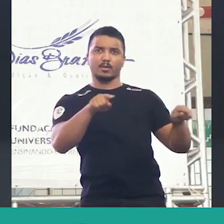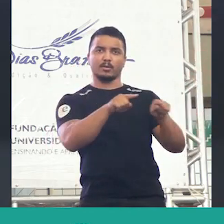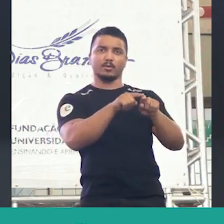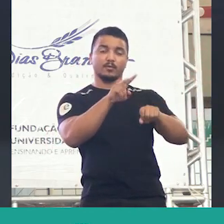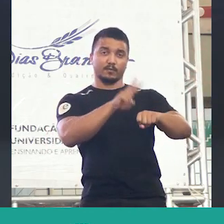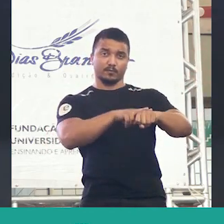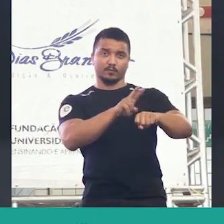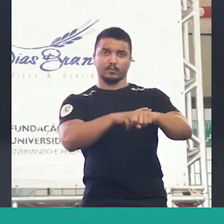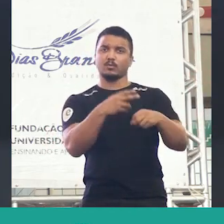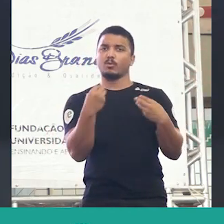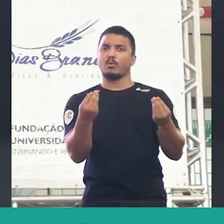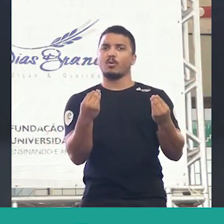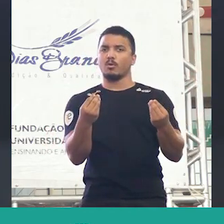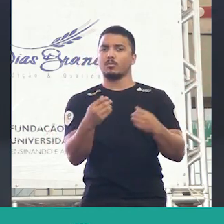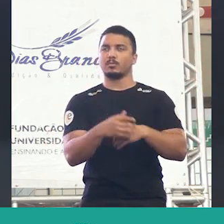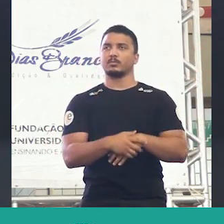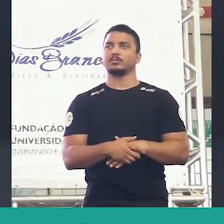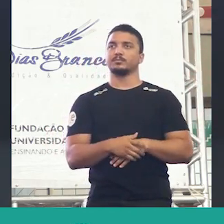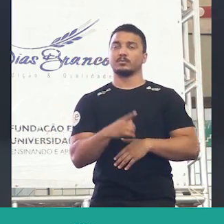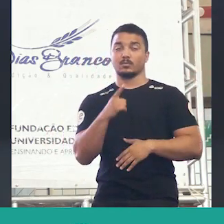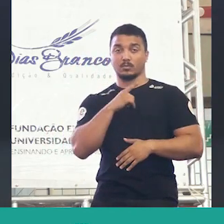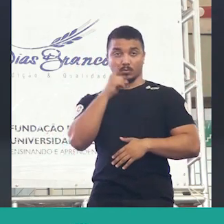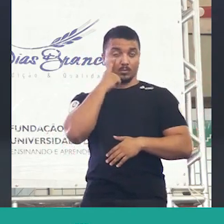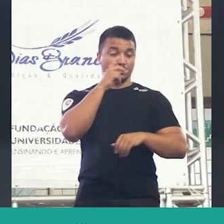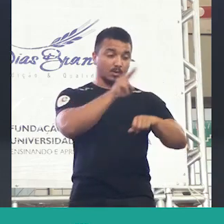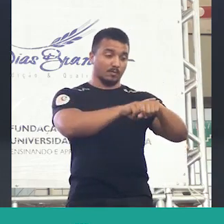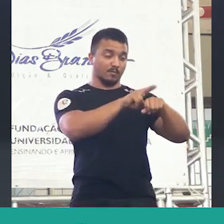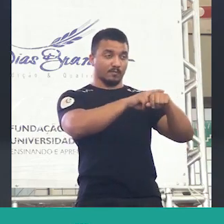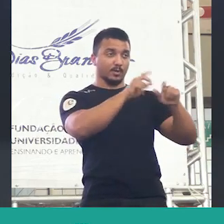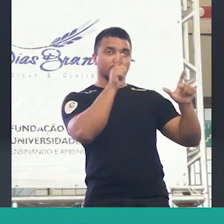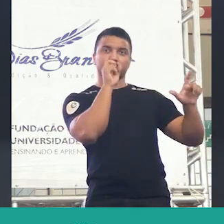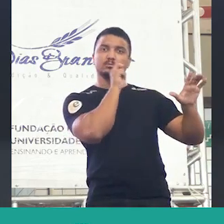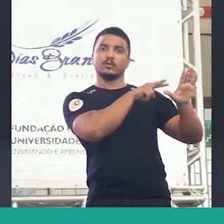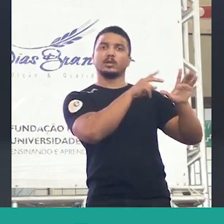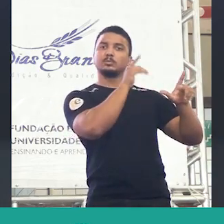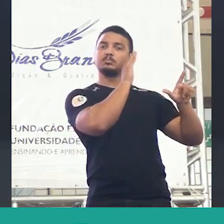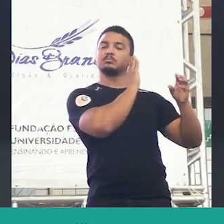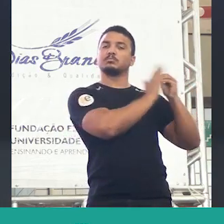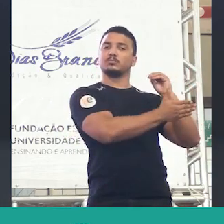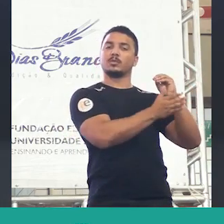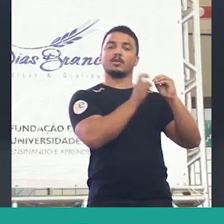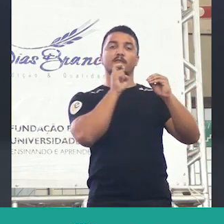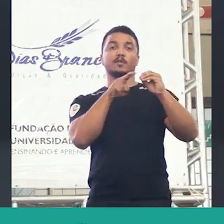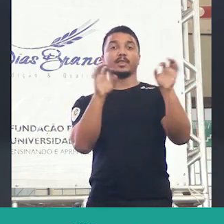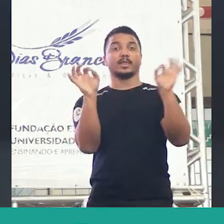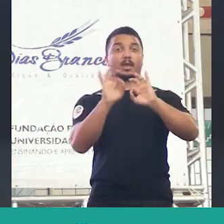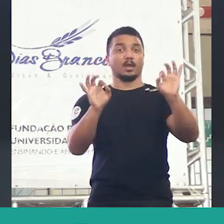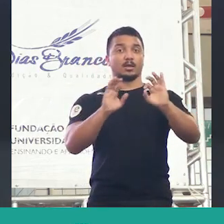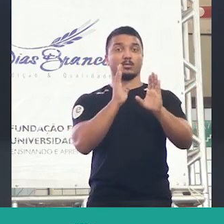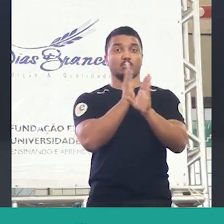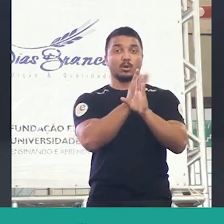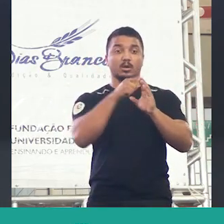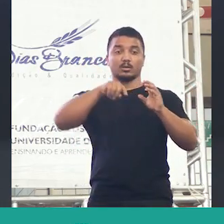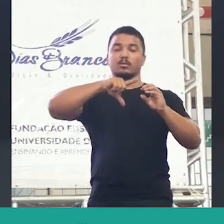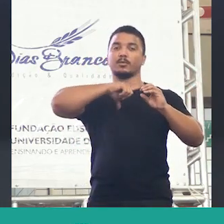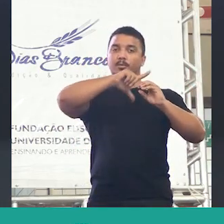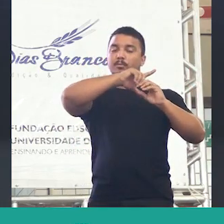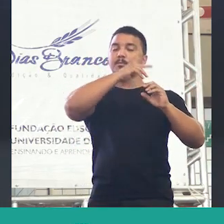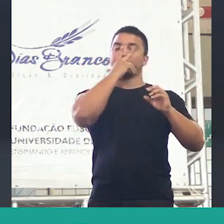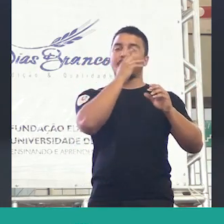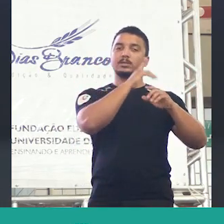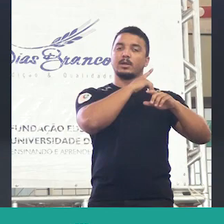Presta atenção. Você olhou um vidro, não viu o vidro, é porque aquela superfície é